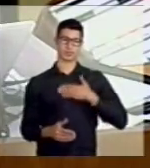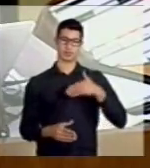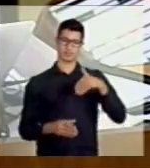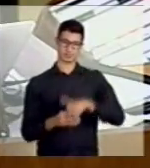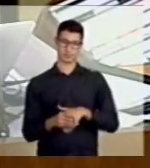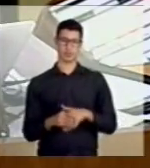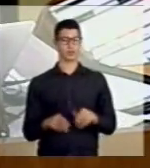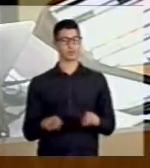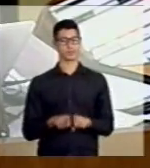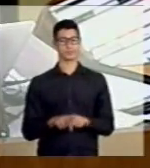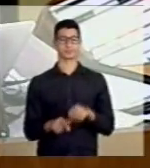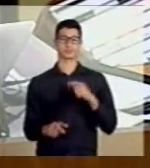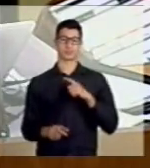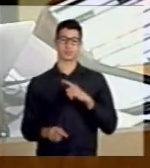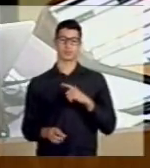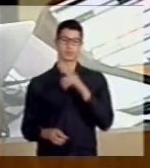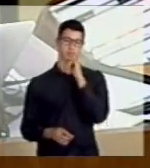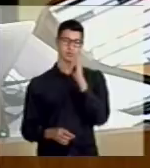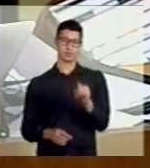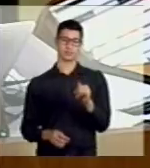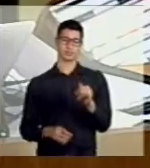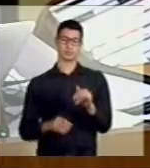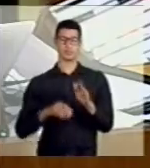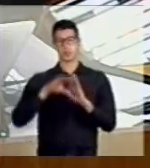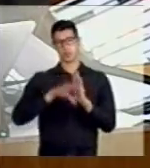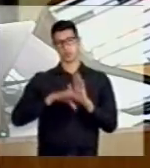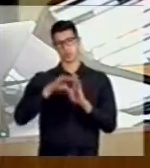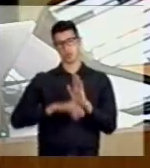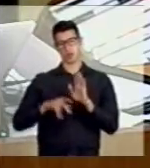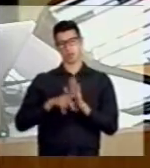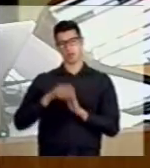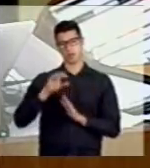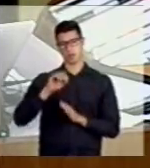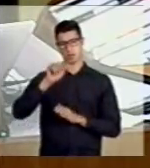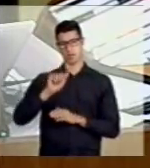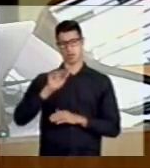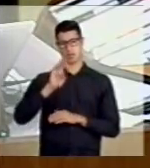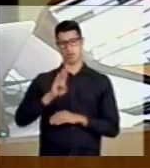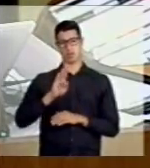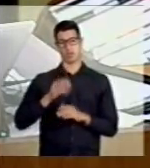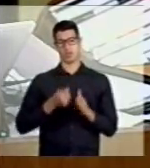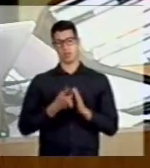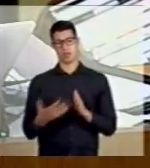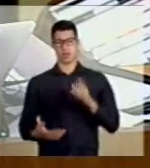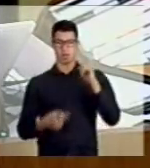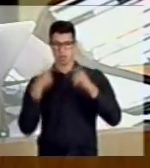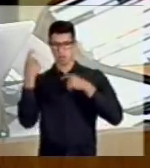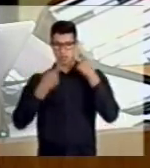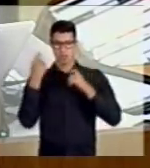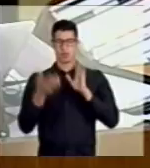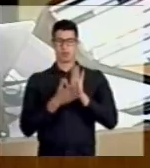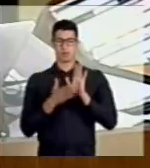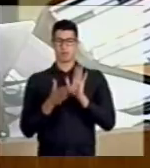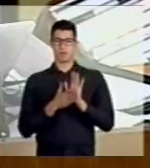mãos. A seguir, também manifestou-se o Conselho Federal da Ordem dos Advogados, que externou sua preocupação com a